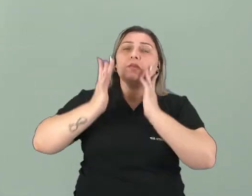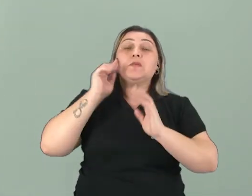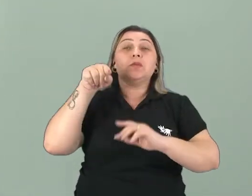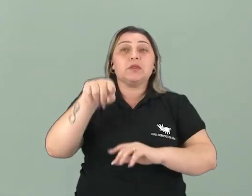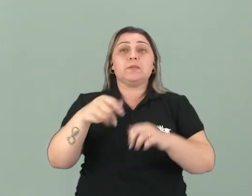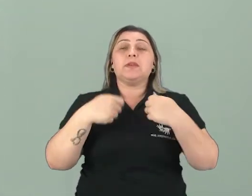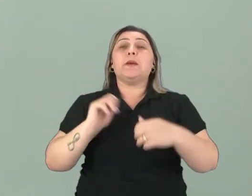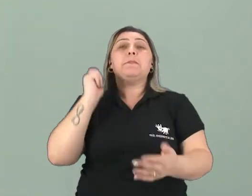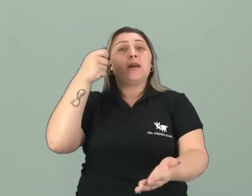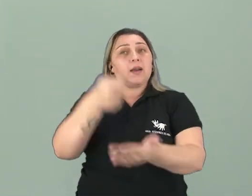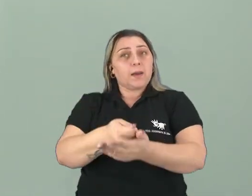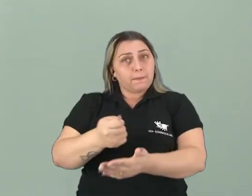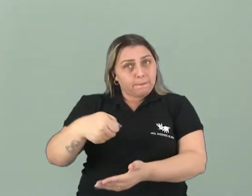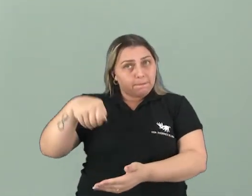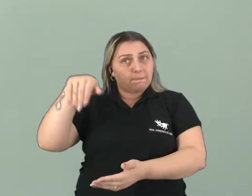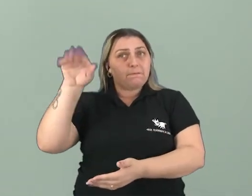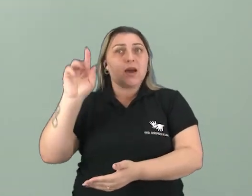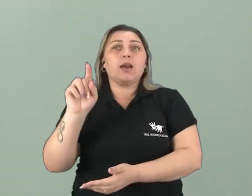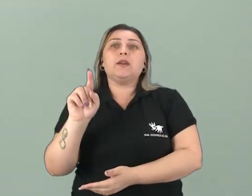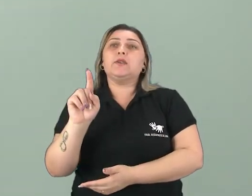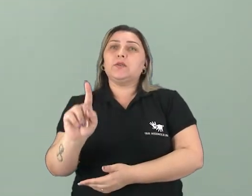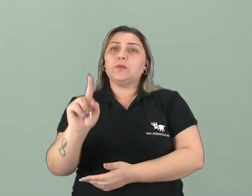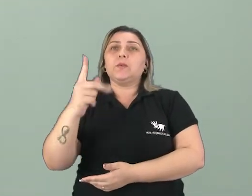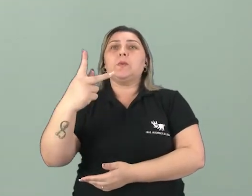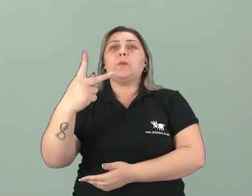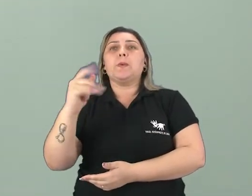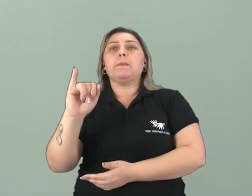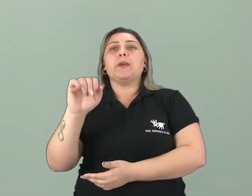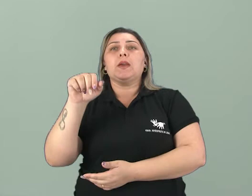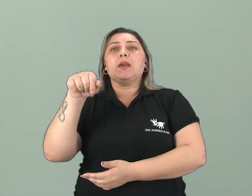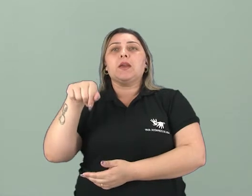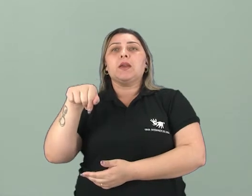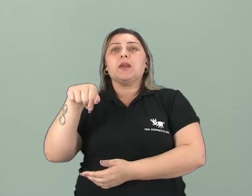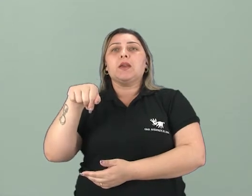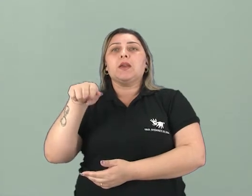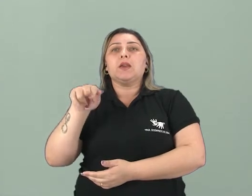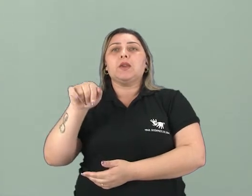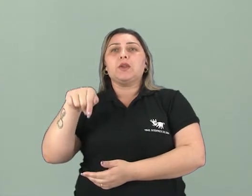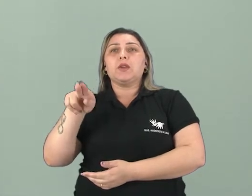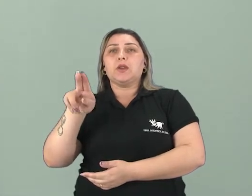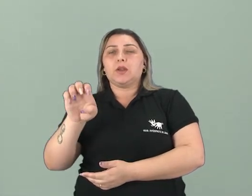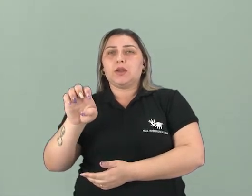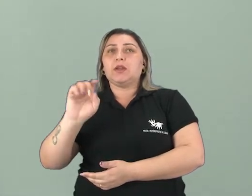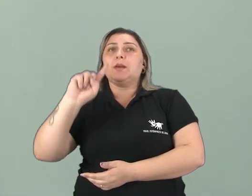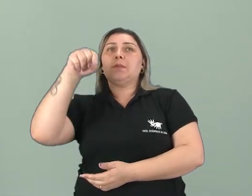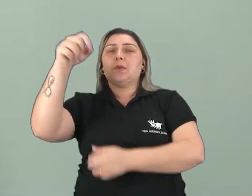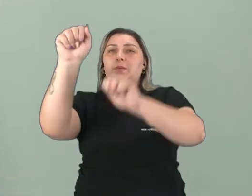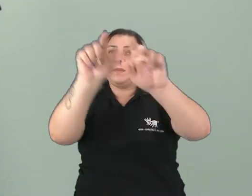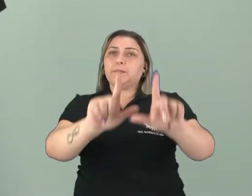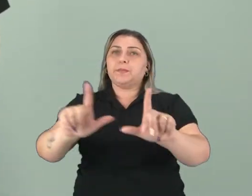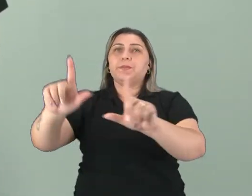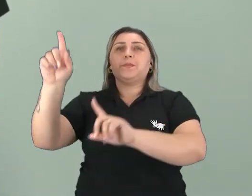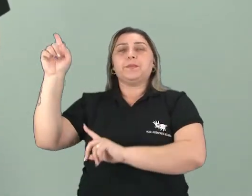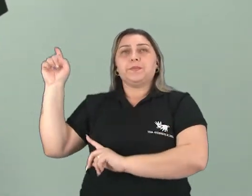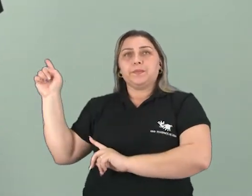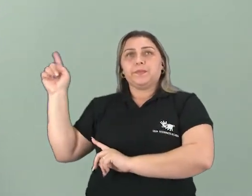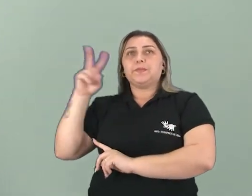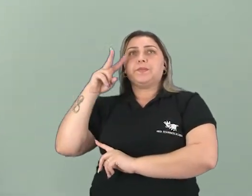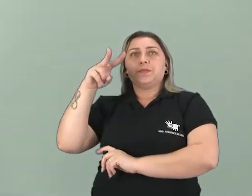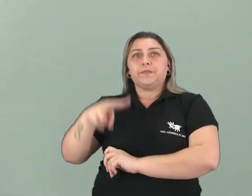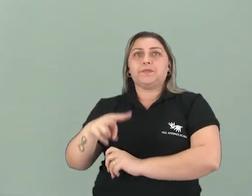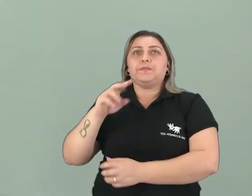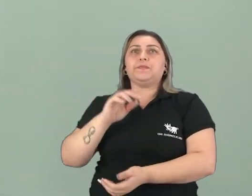você tinha que pagar mais um pinique para poder entrar ali. Tá certo, pessoal? E na próxima tela, que nós vamos ver